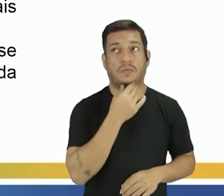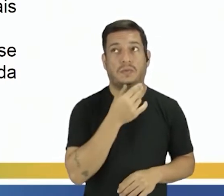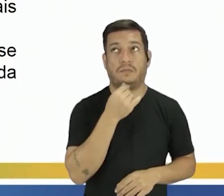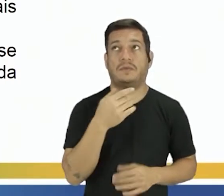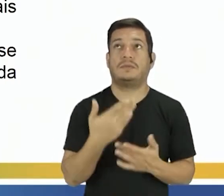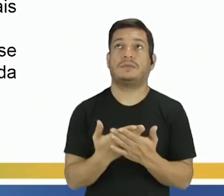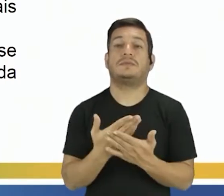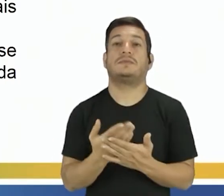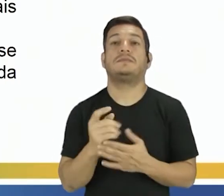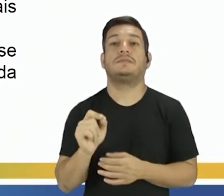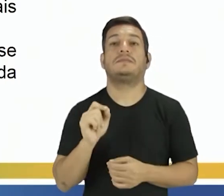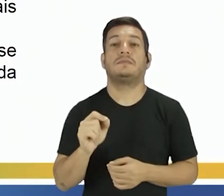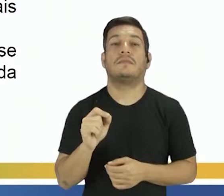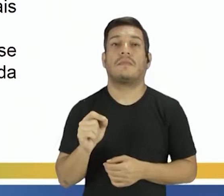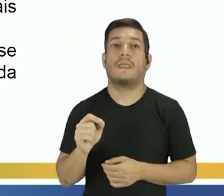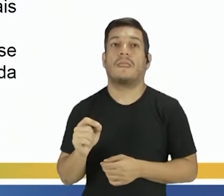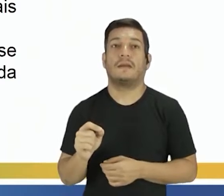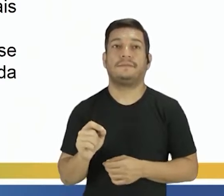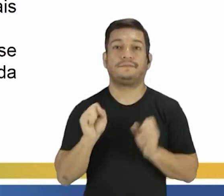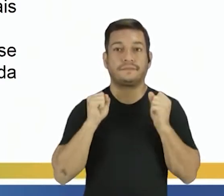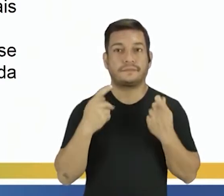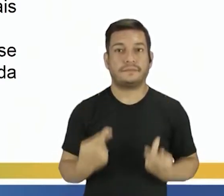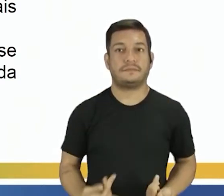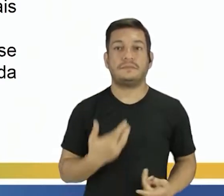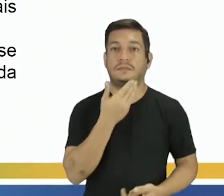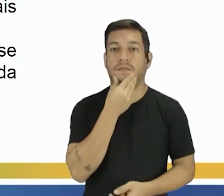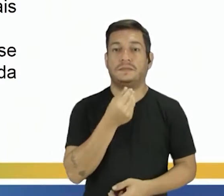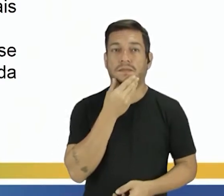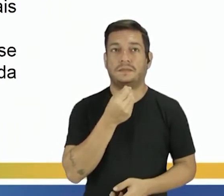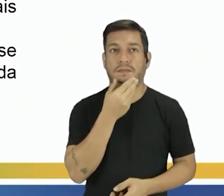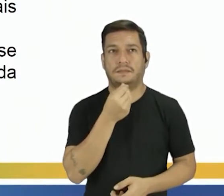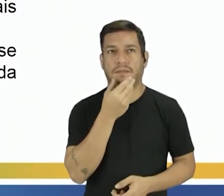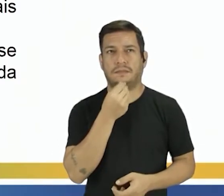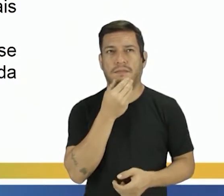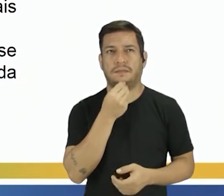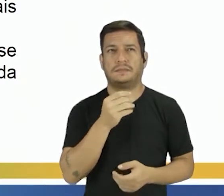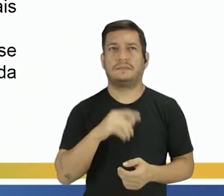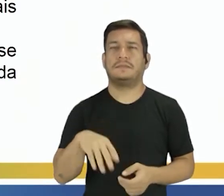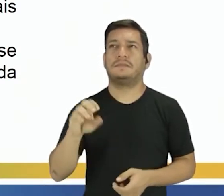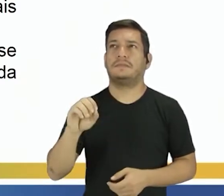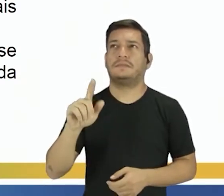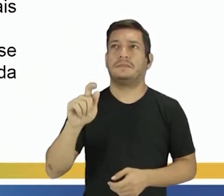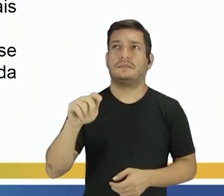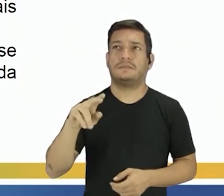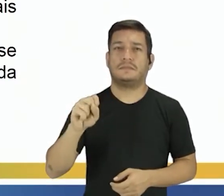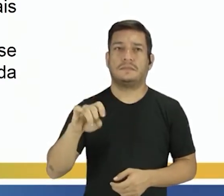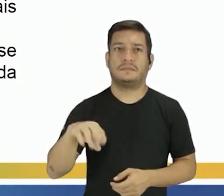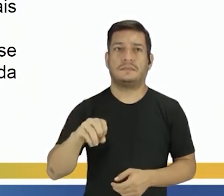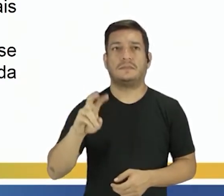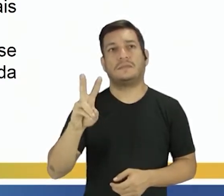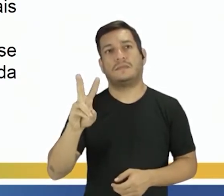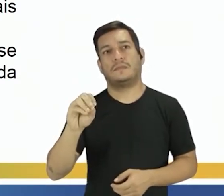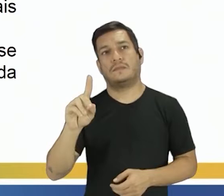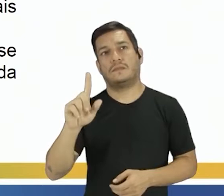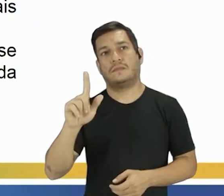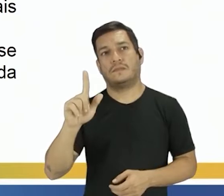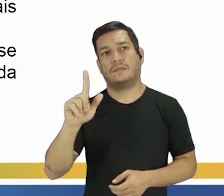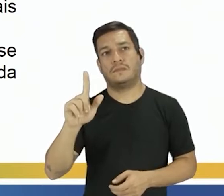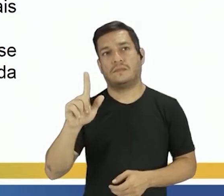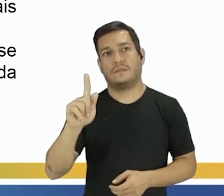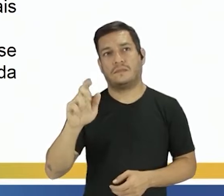A gente vai estudar nos seres humanos no homem. E a oogênese ou ovogênese, que